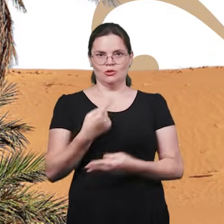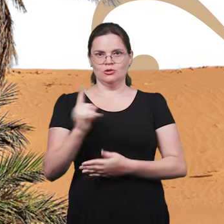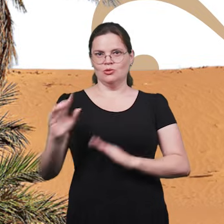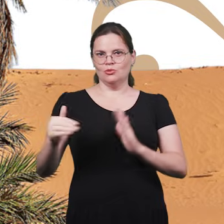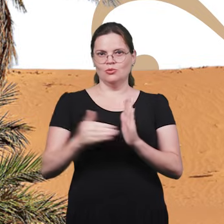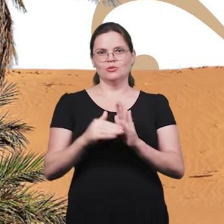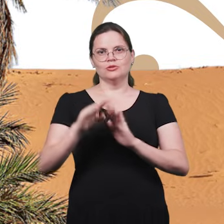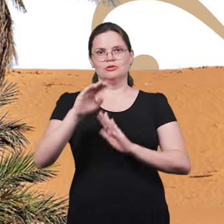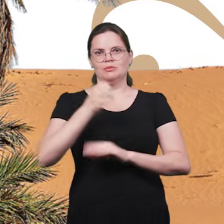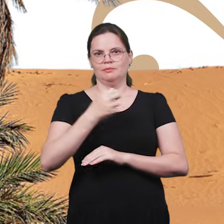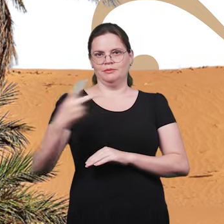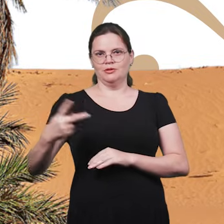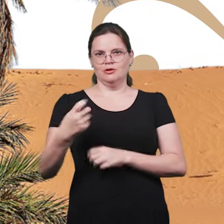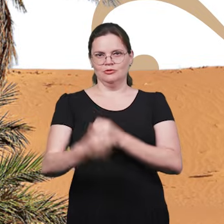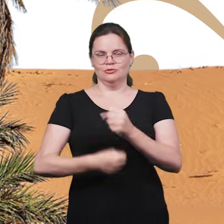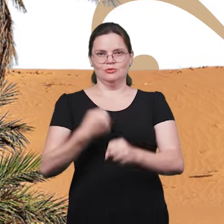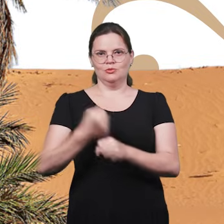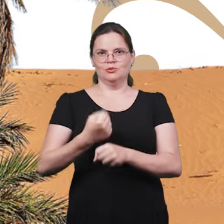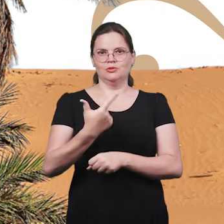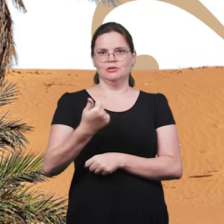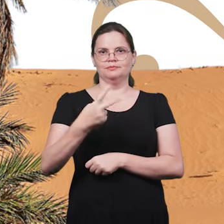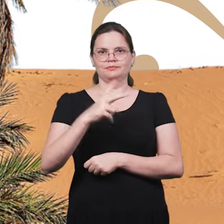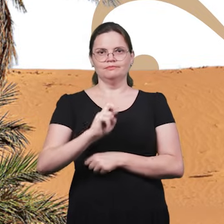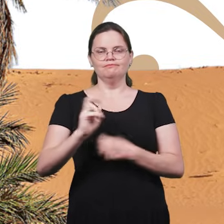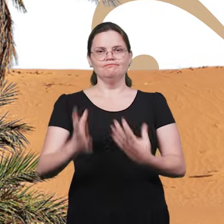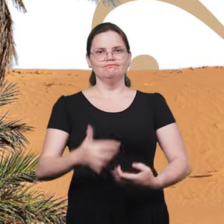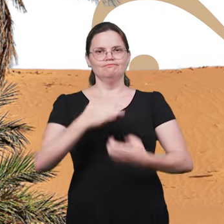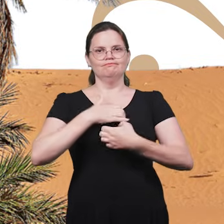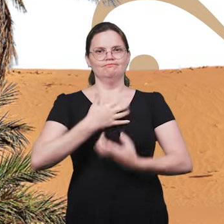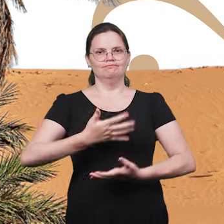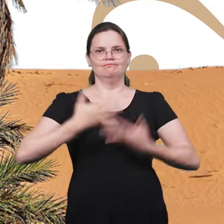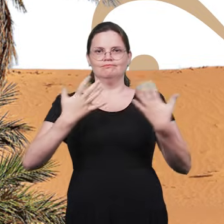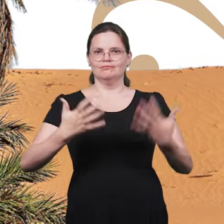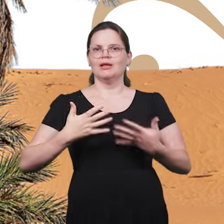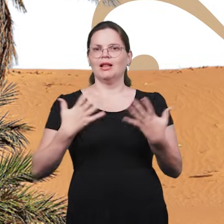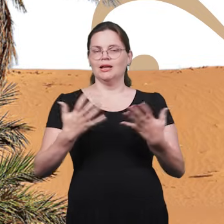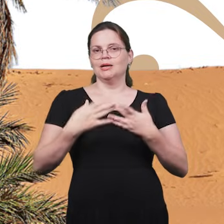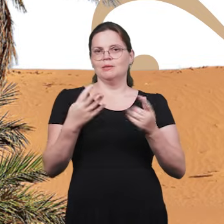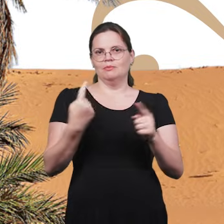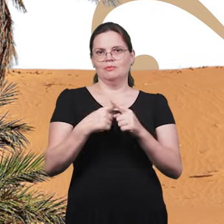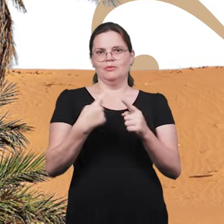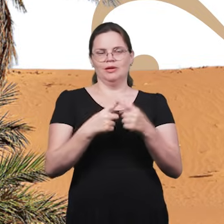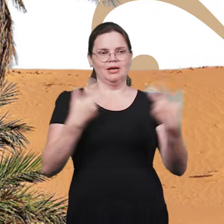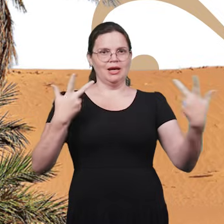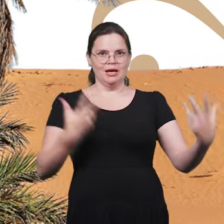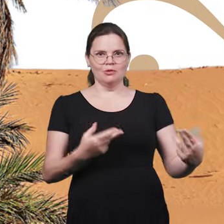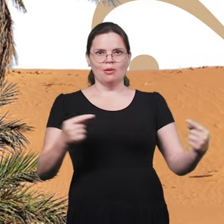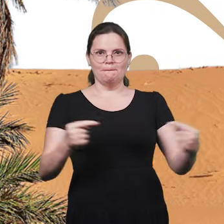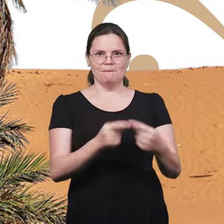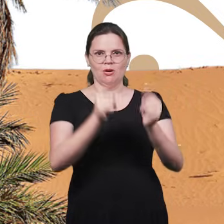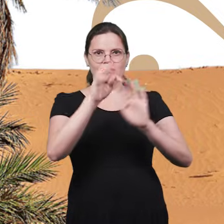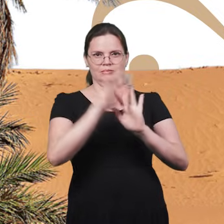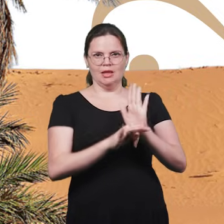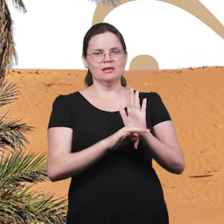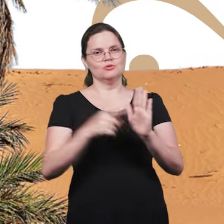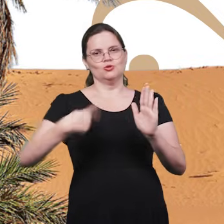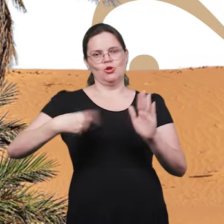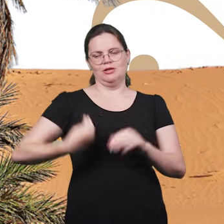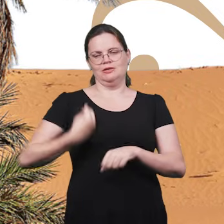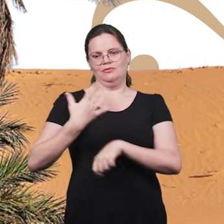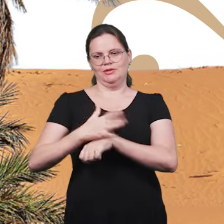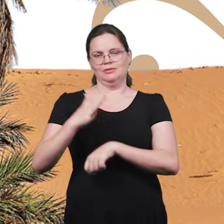muita alegria, com o coração transbordando, porque foi isso que nós vivemos. Fugir, salvai a vossa vida